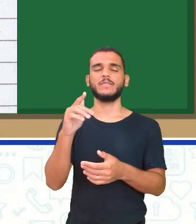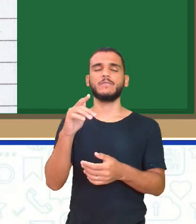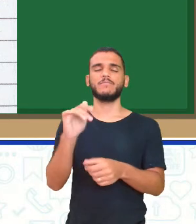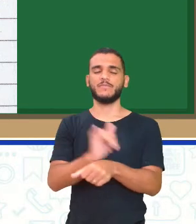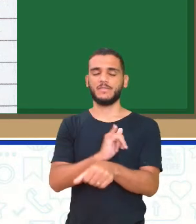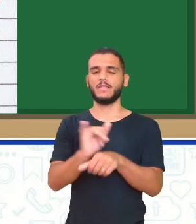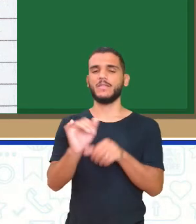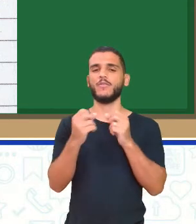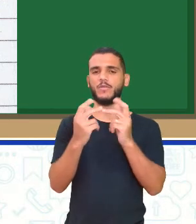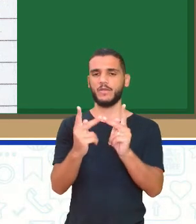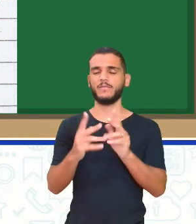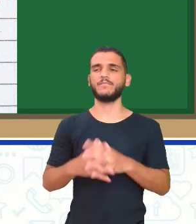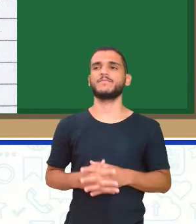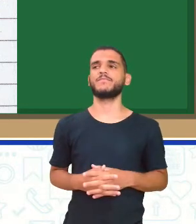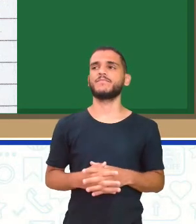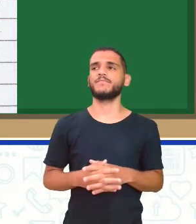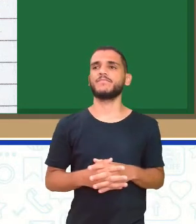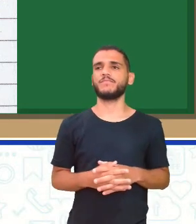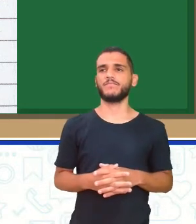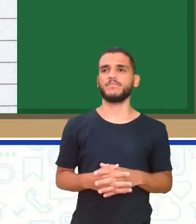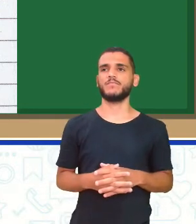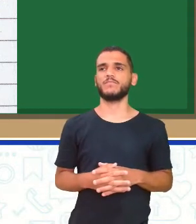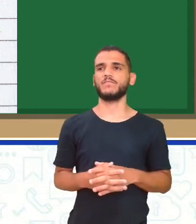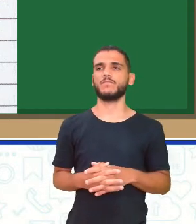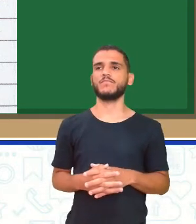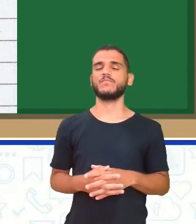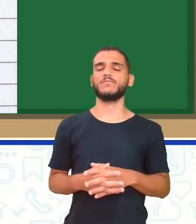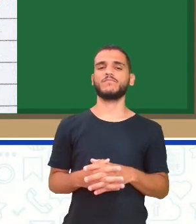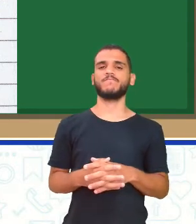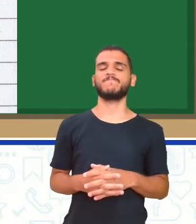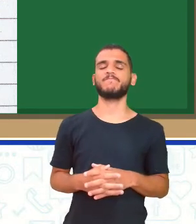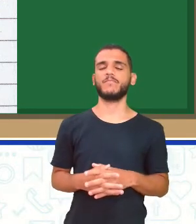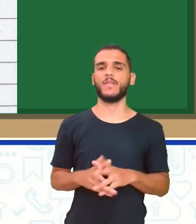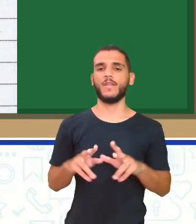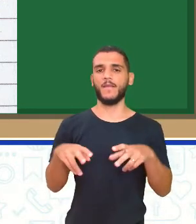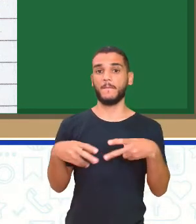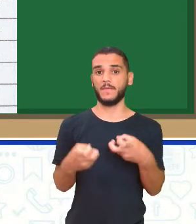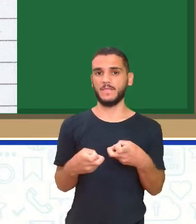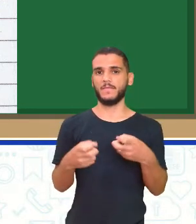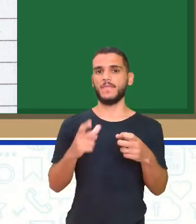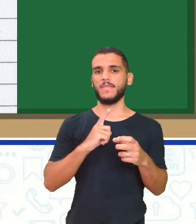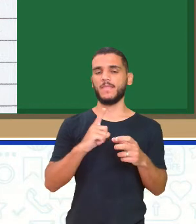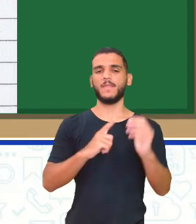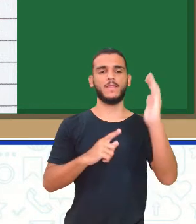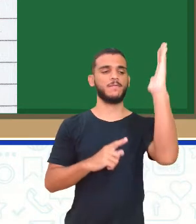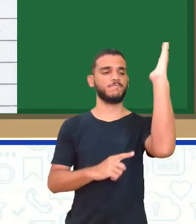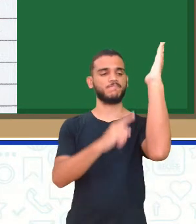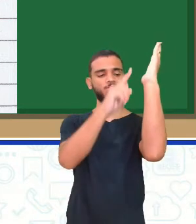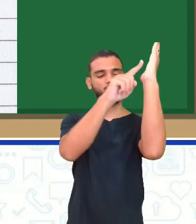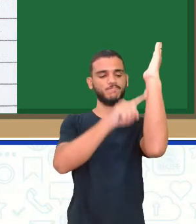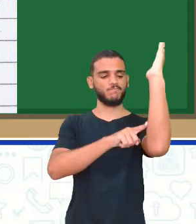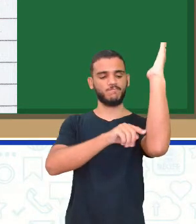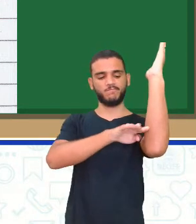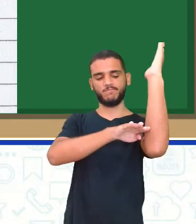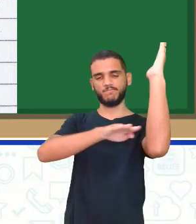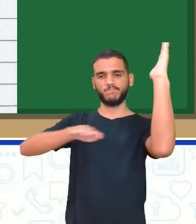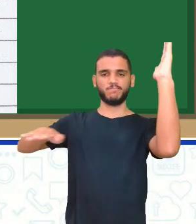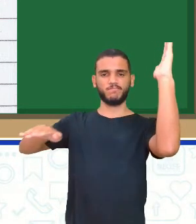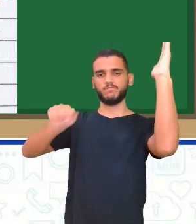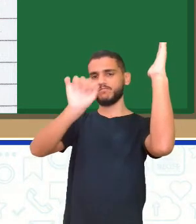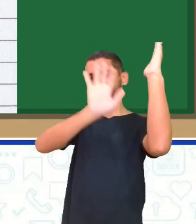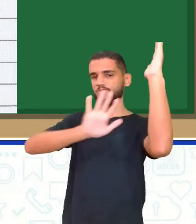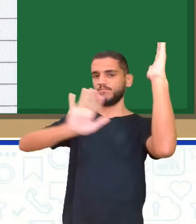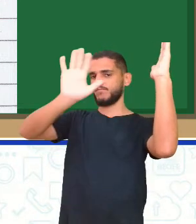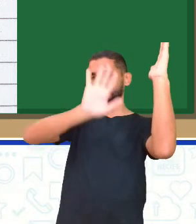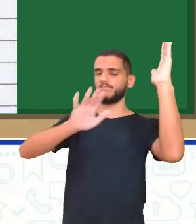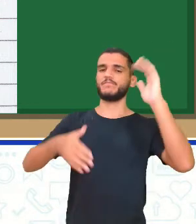só para visualizar melhor. Então, olha meu ponto 1, a setinha lá em cima. É o ponto A, né? Do primeiro